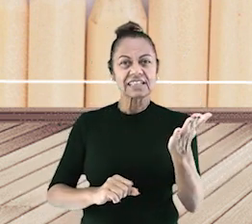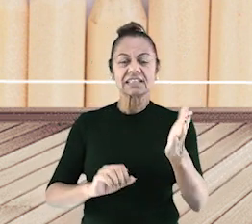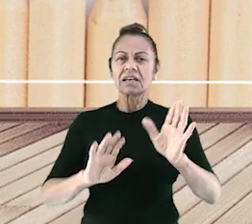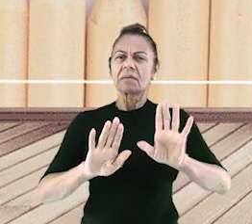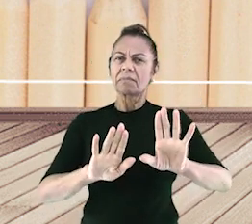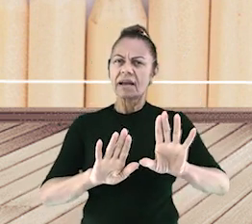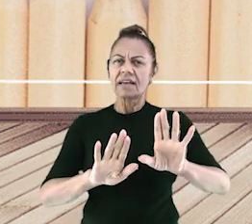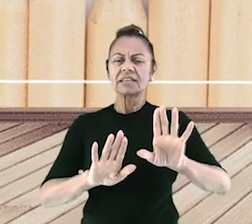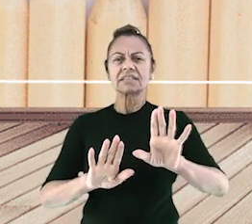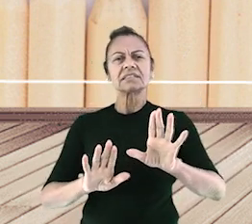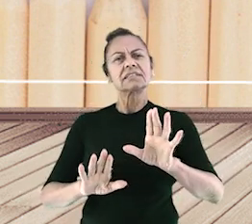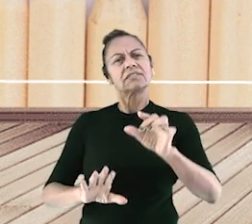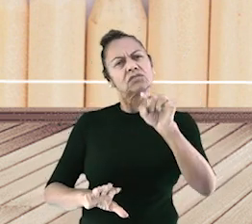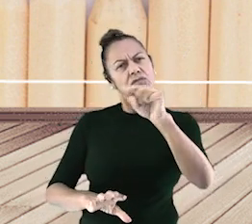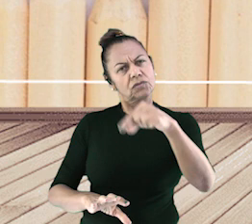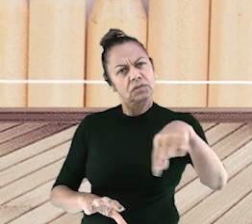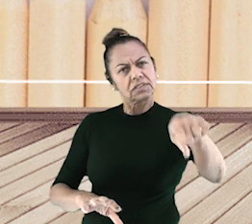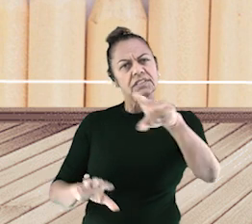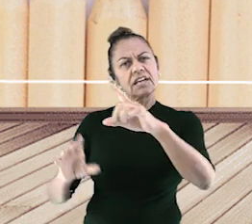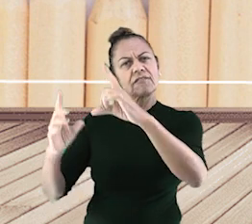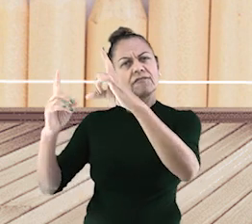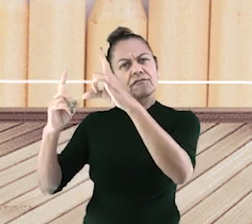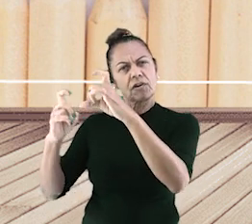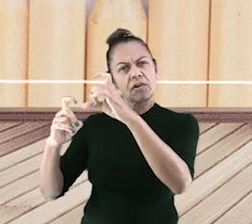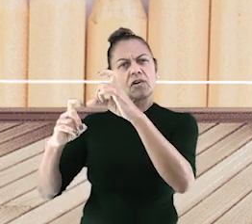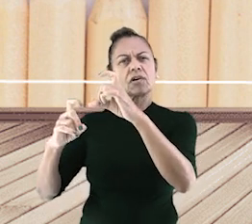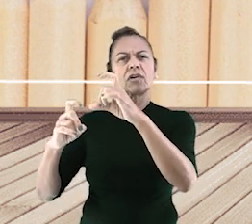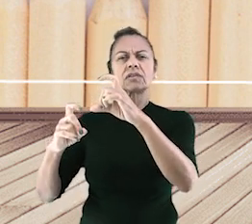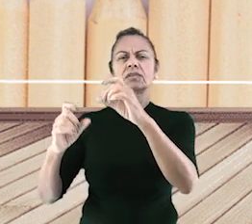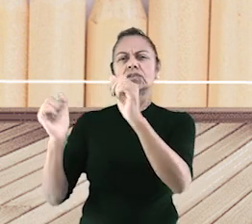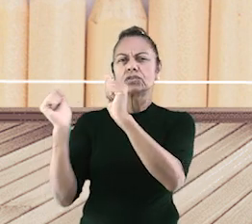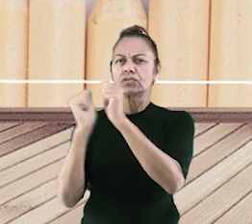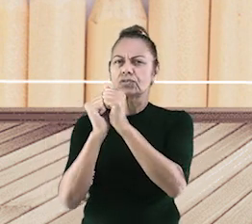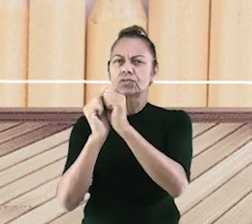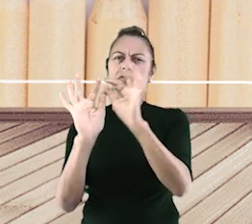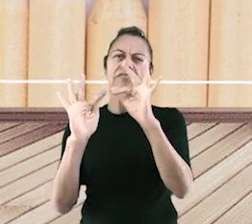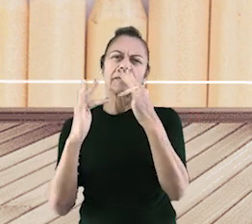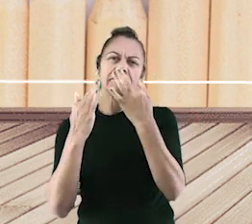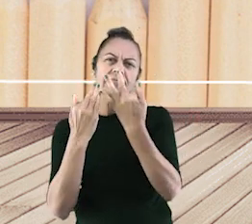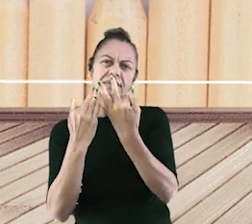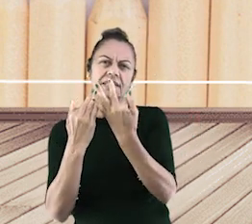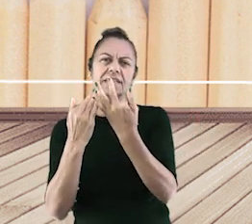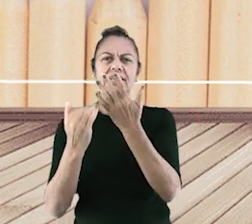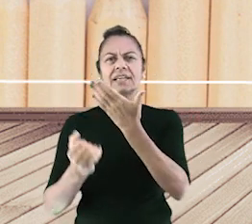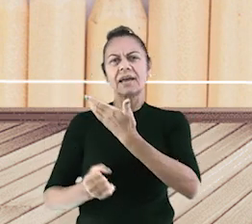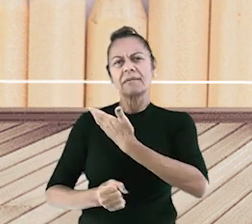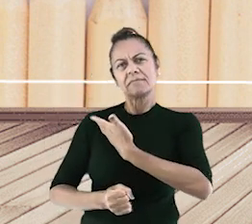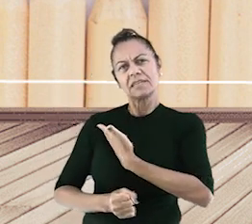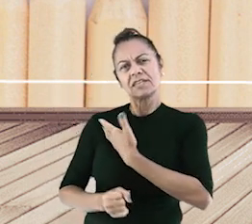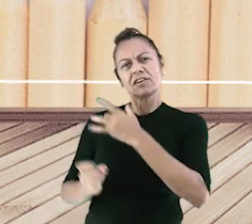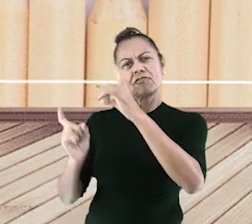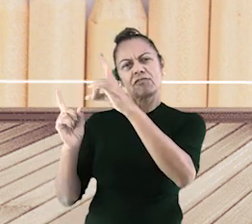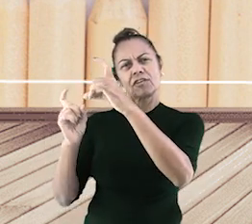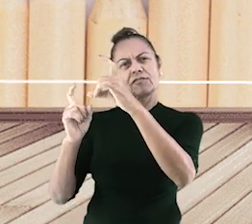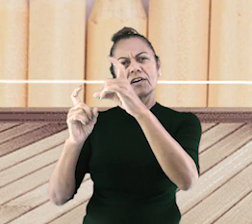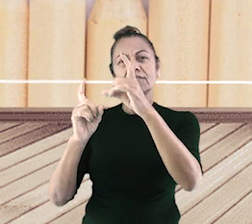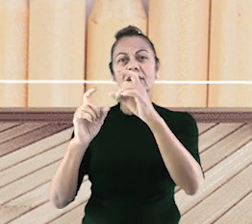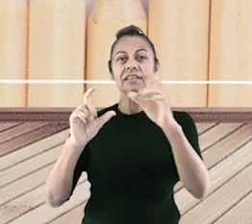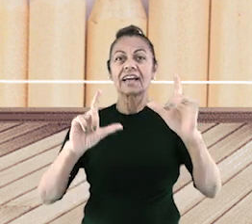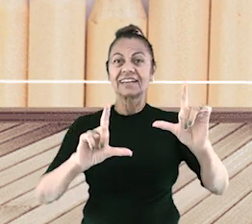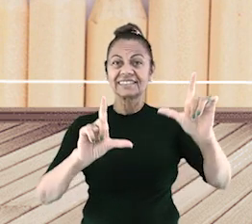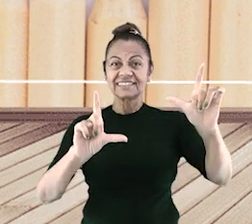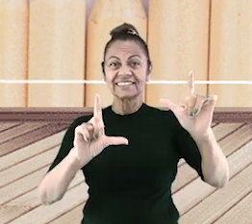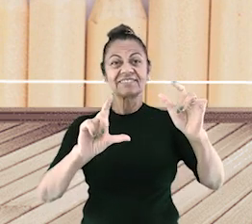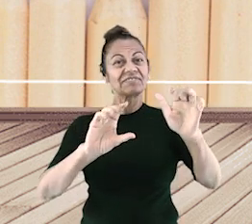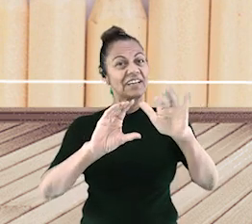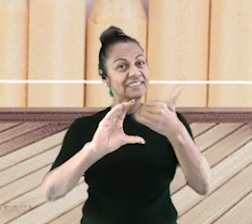enviar algumas fotos sua, é exatamente sua, e com a sua família ou de repente com seus amigos?